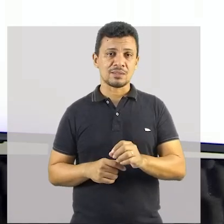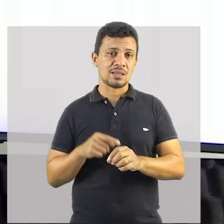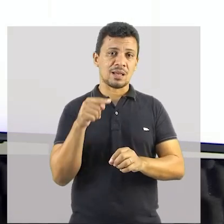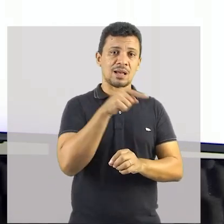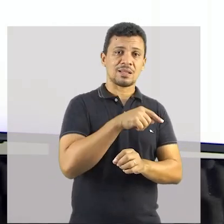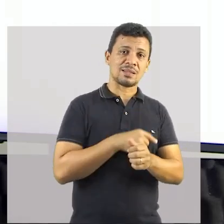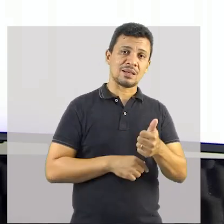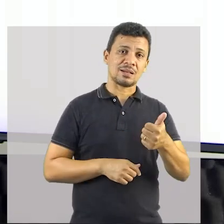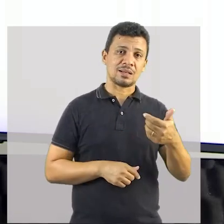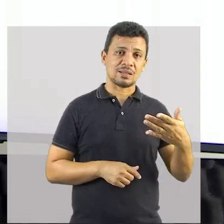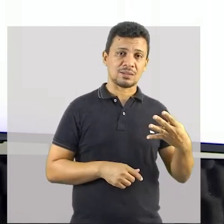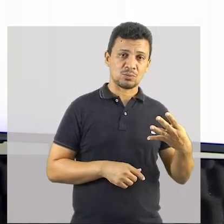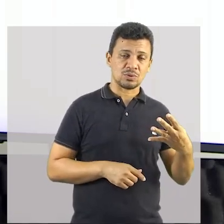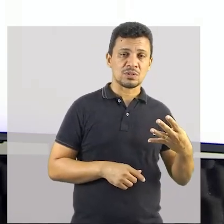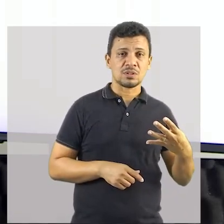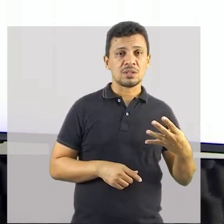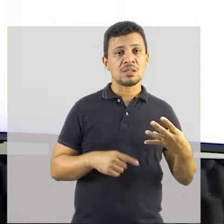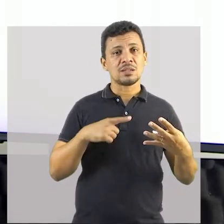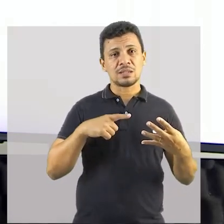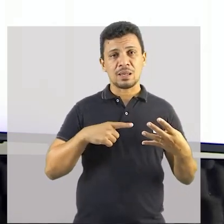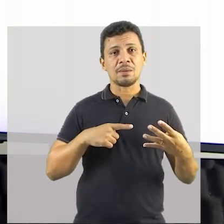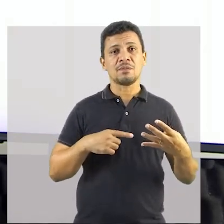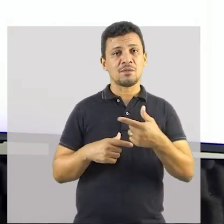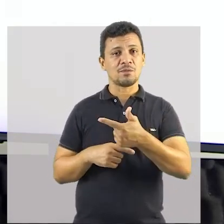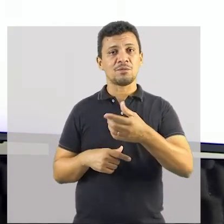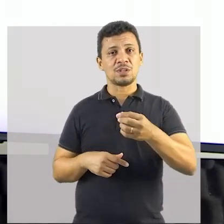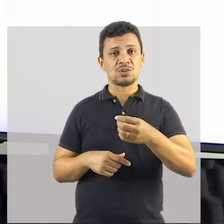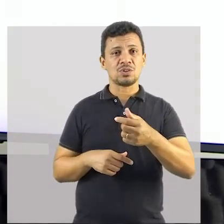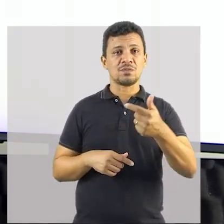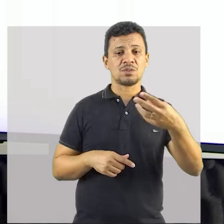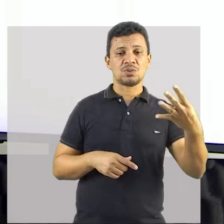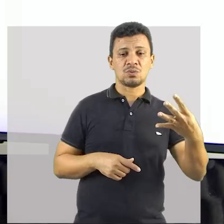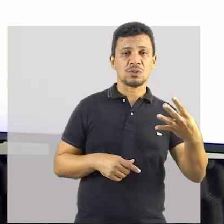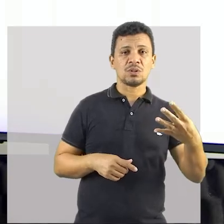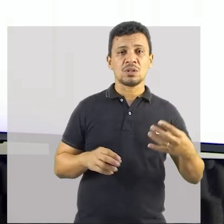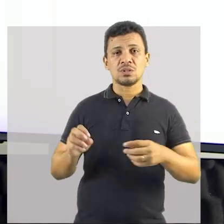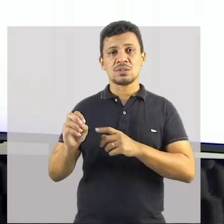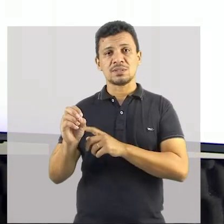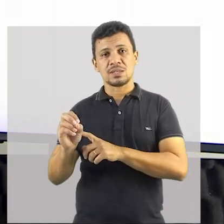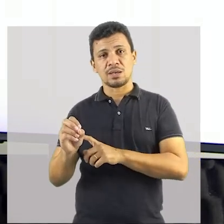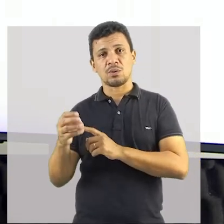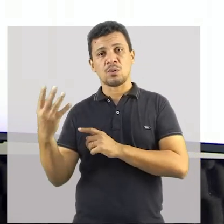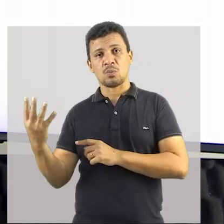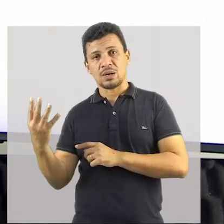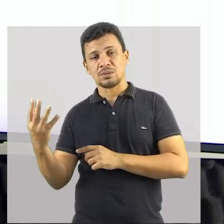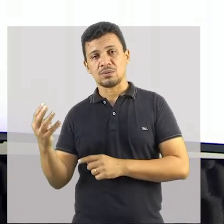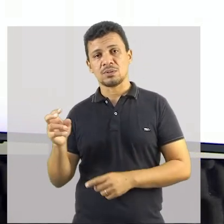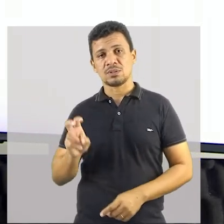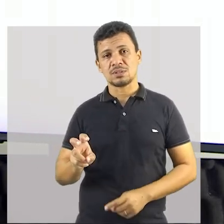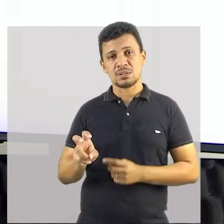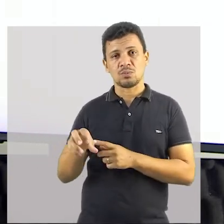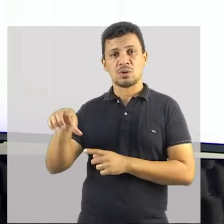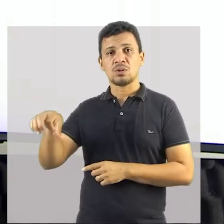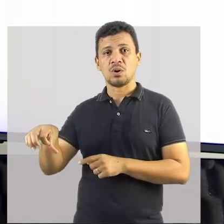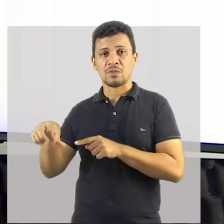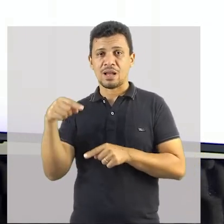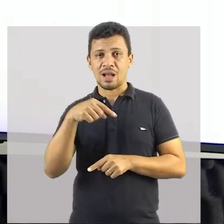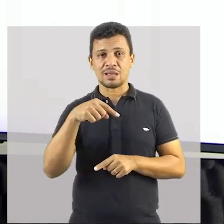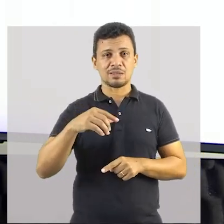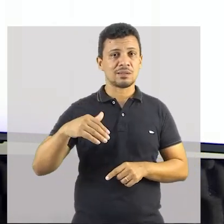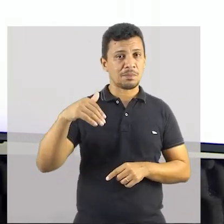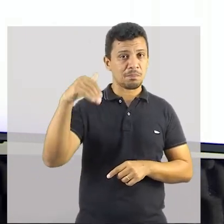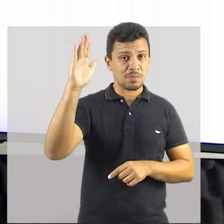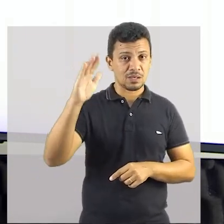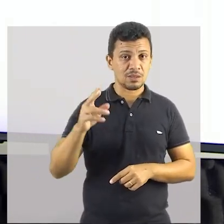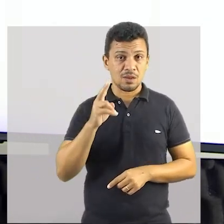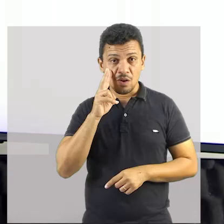até 20 a 24, eu tenho mais gente do que da faixa de 0 a 4 e da faixa de 5 a 9. Então,